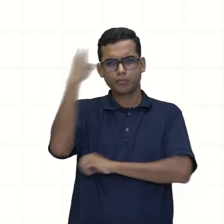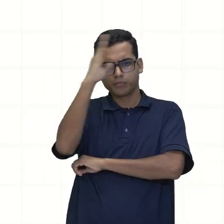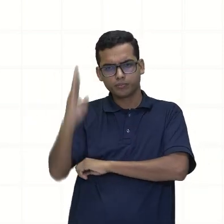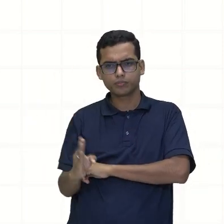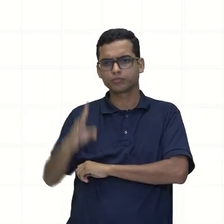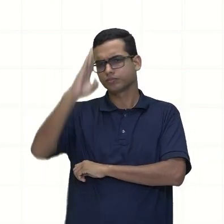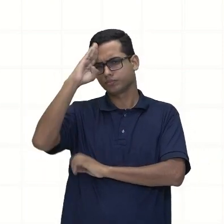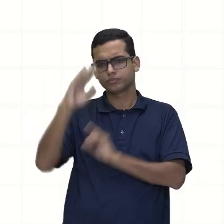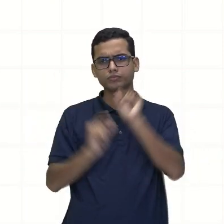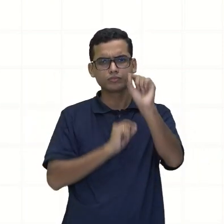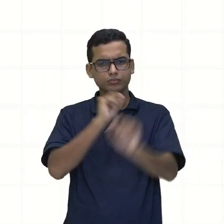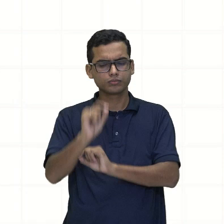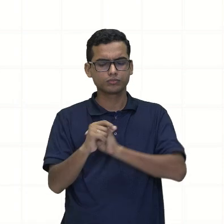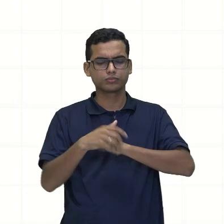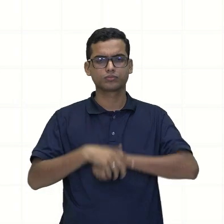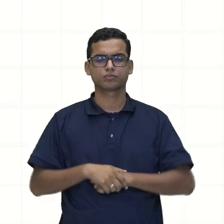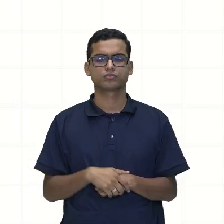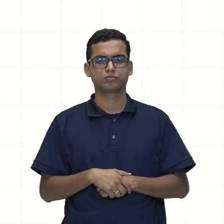Principalmente